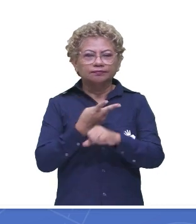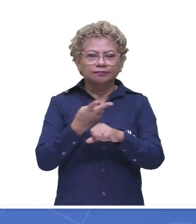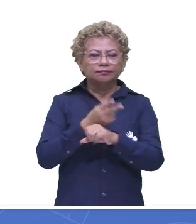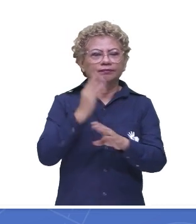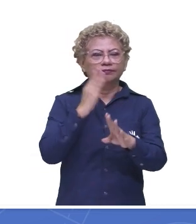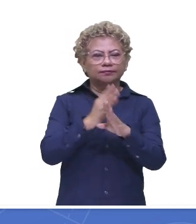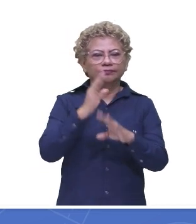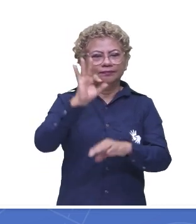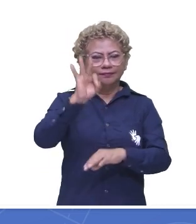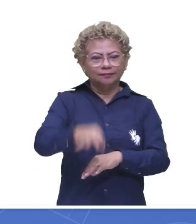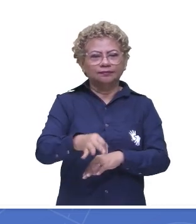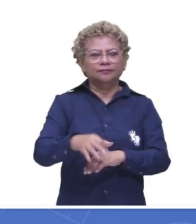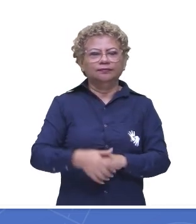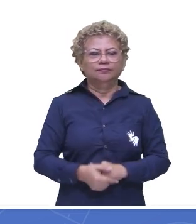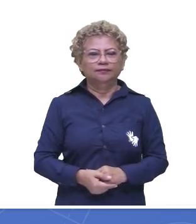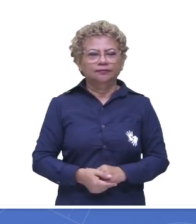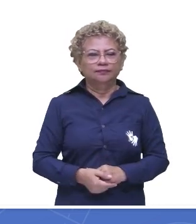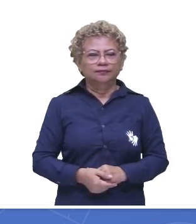resposta.